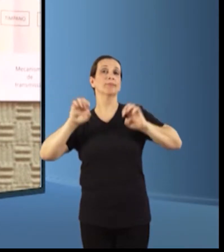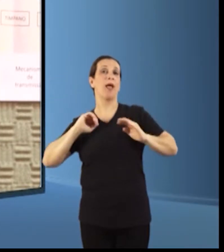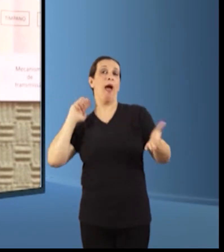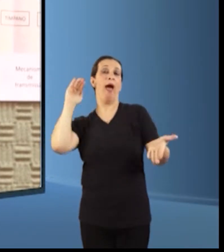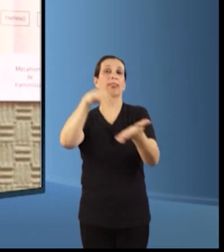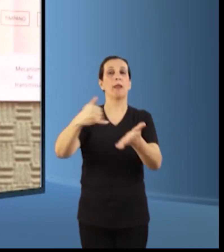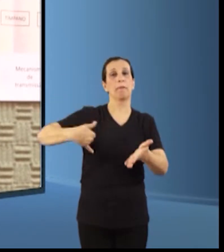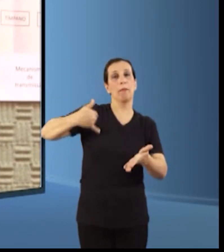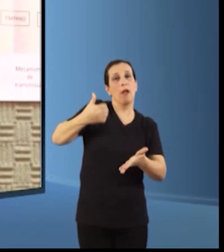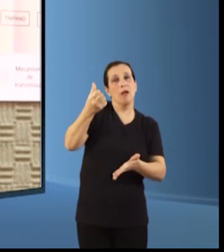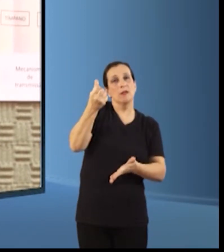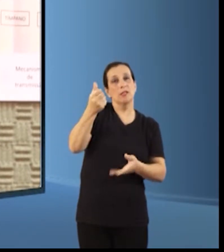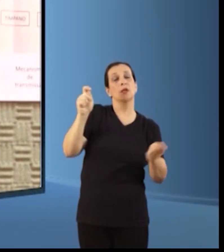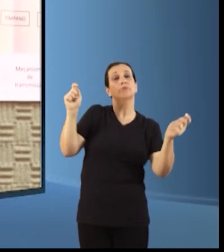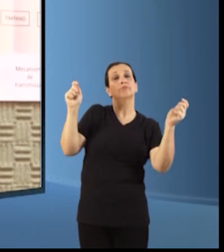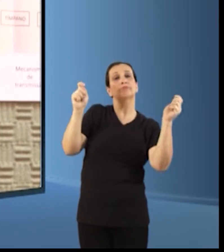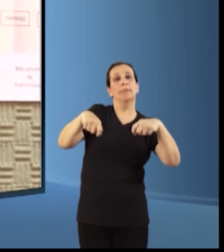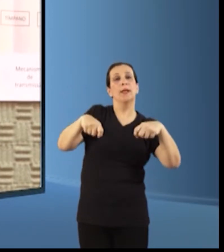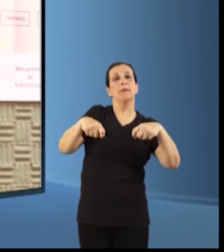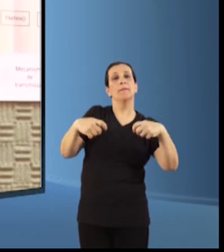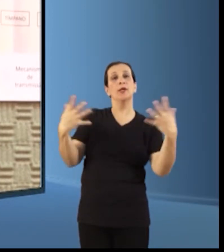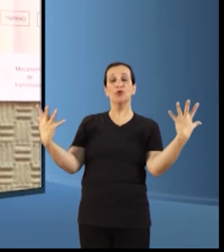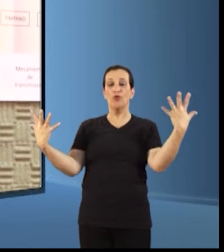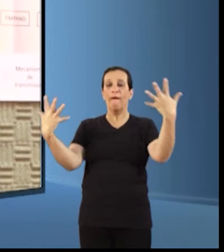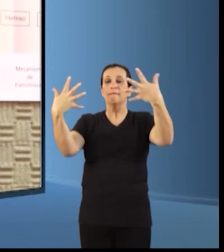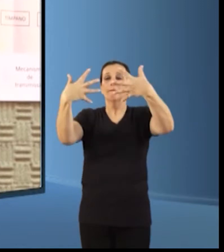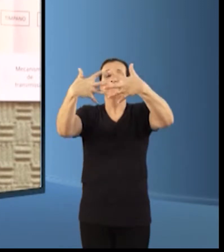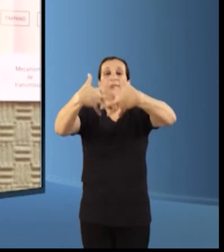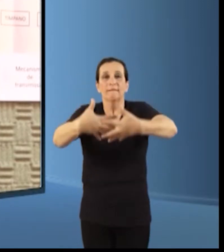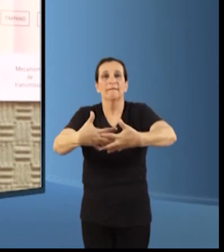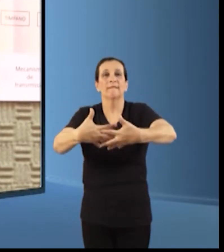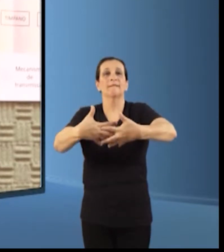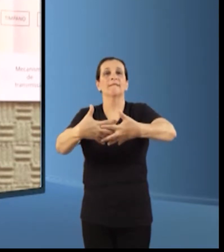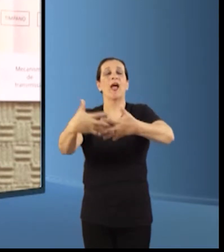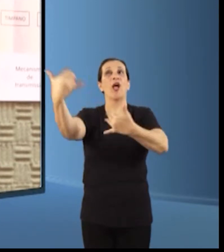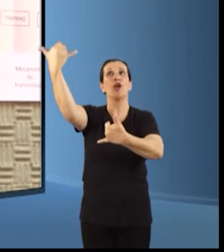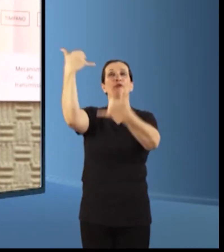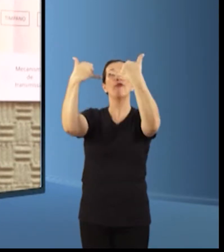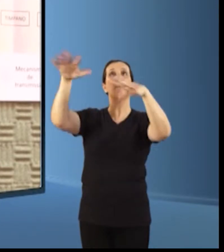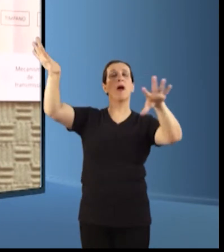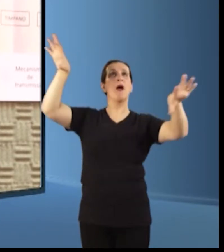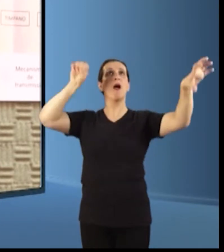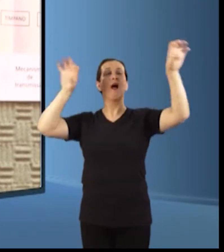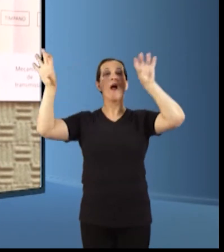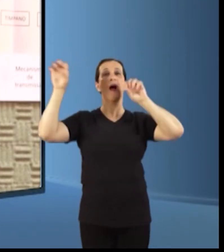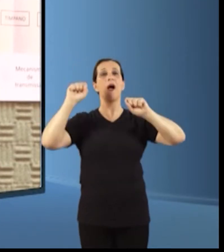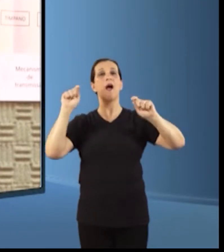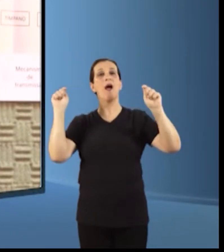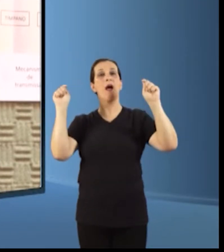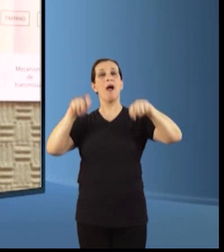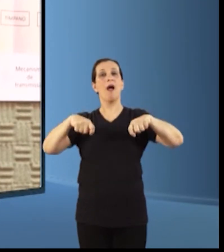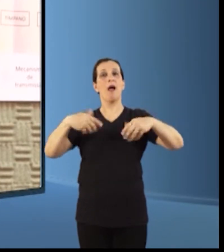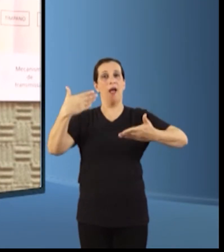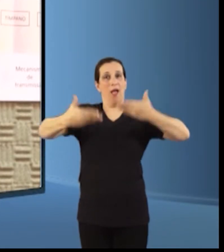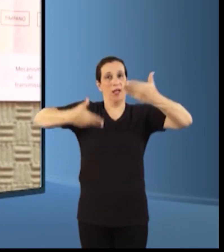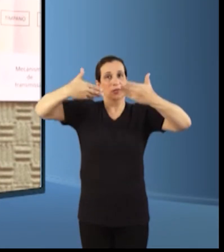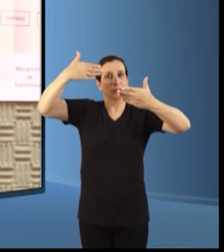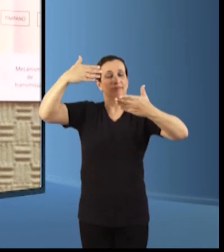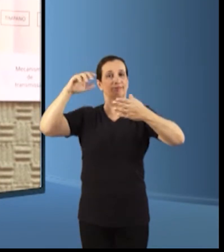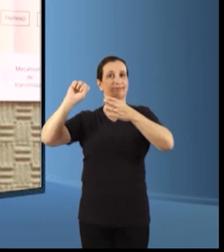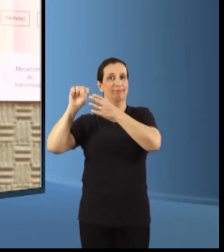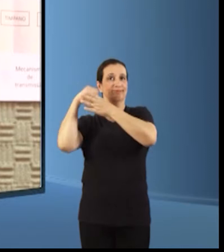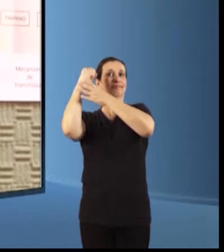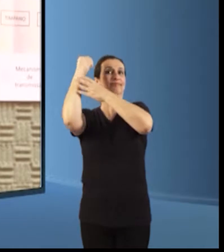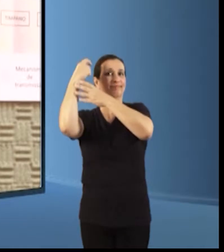sistema auditivo até os 6 anos que permite a integração da informação auditiva produzida